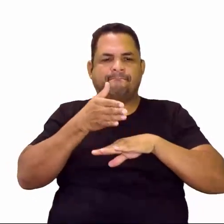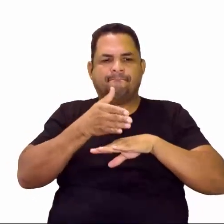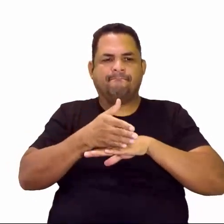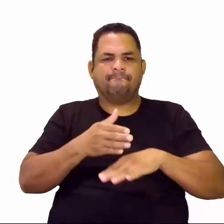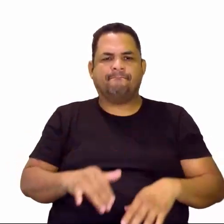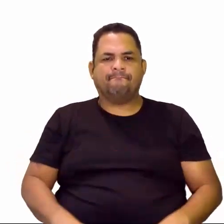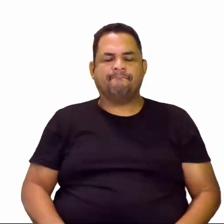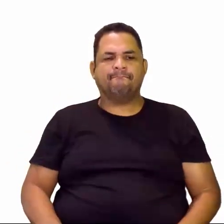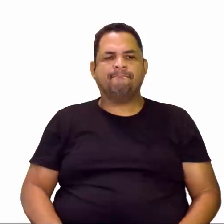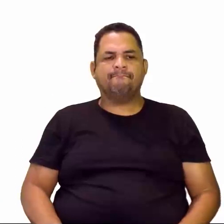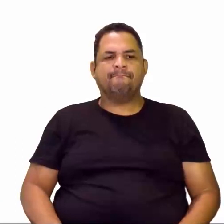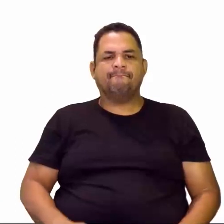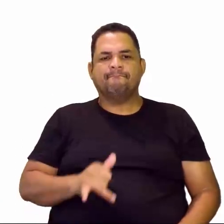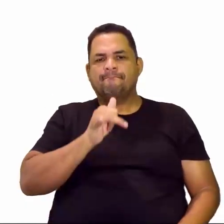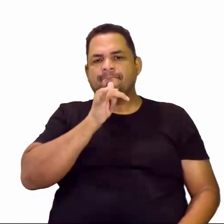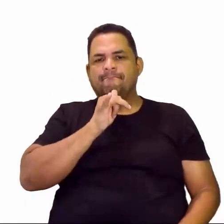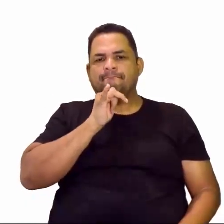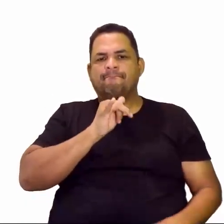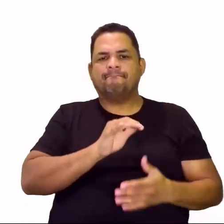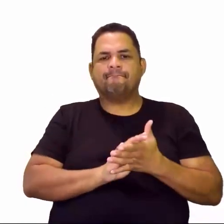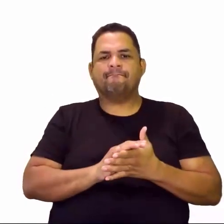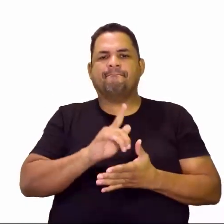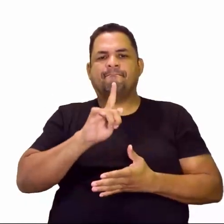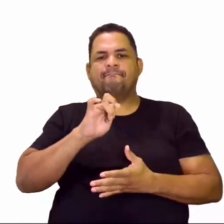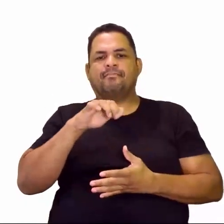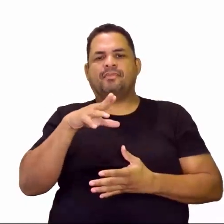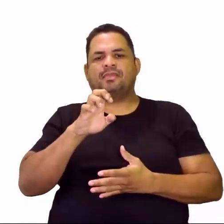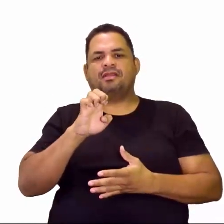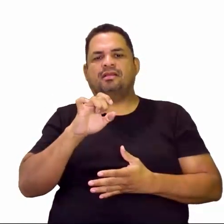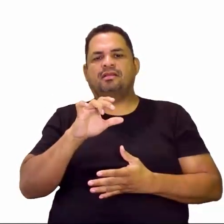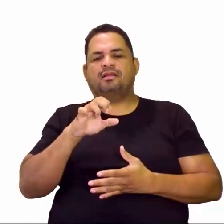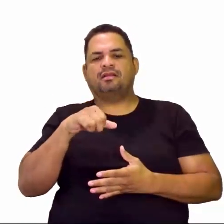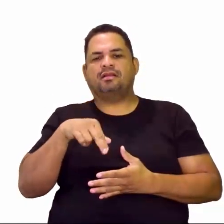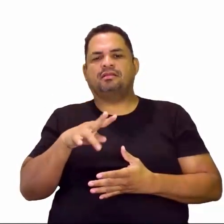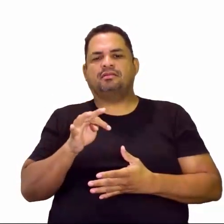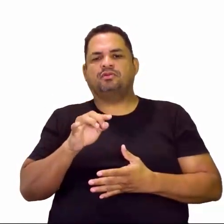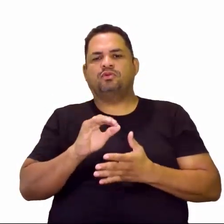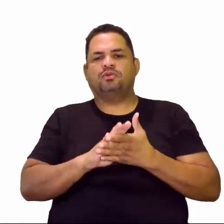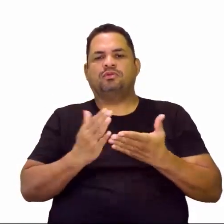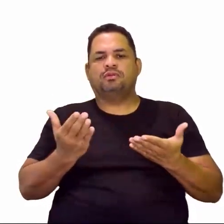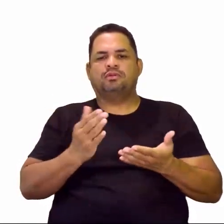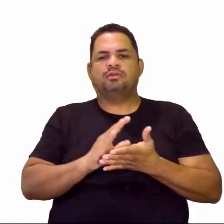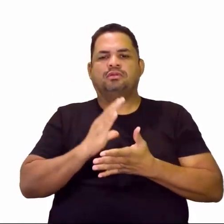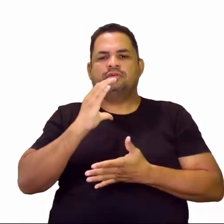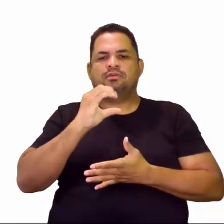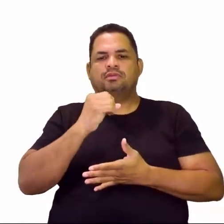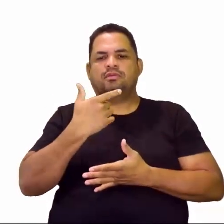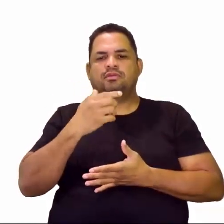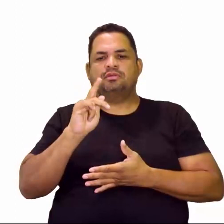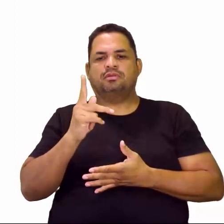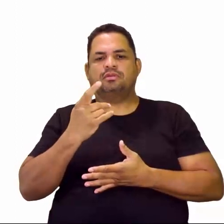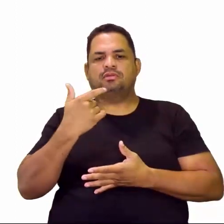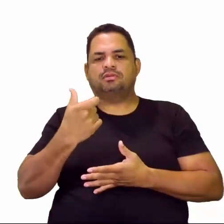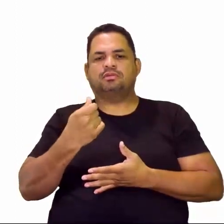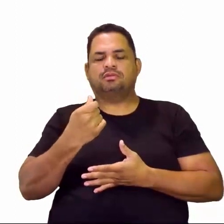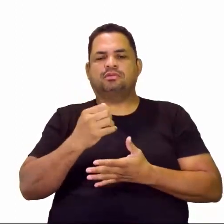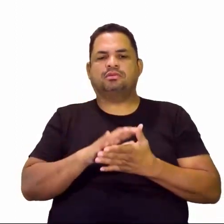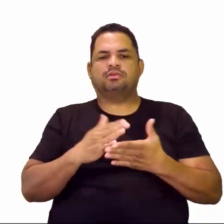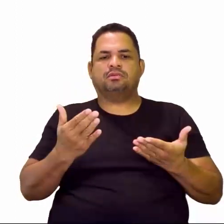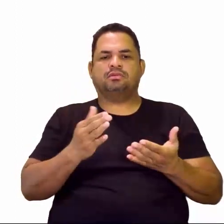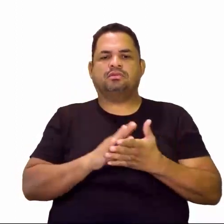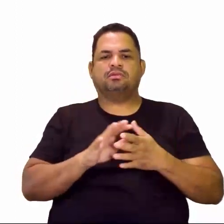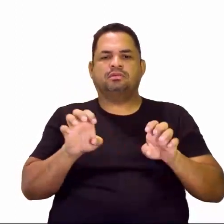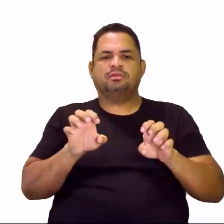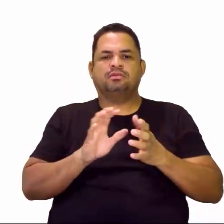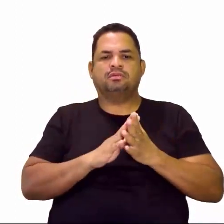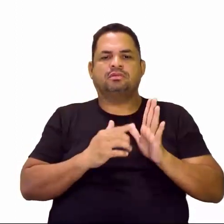os átomos participantes. Como exemplo, nós temos aqui uma molécula de etano, C2H6,